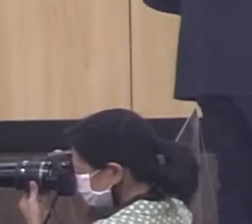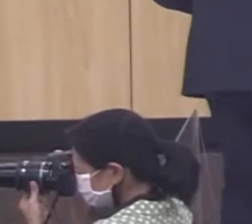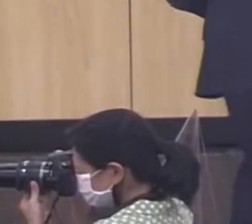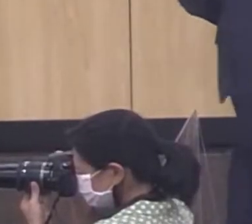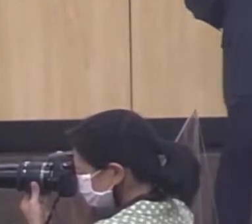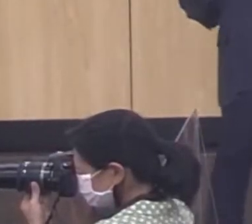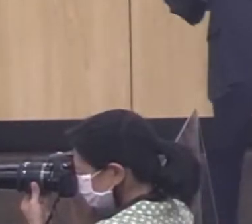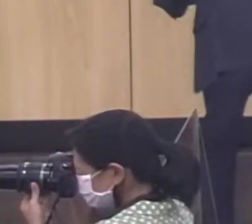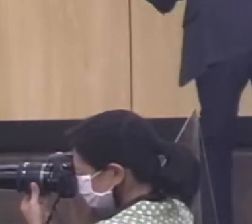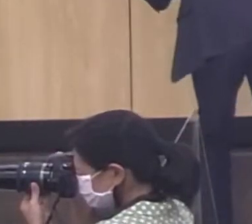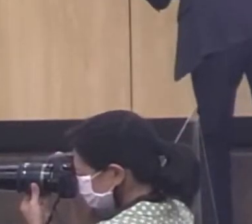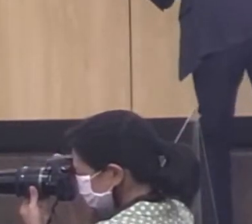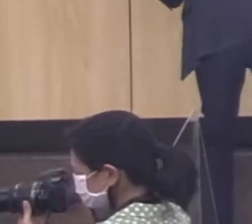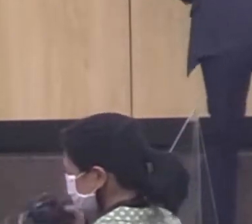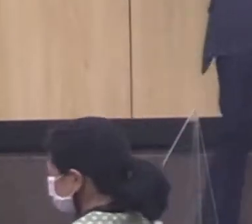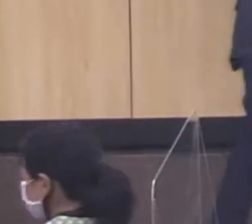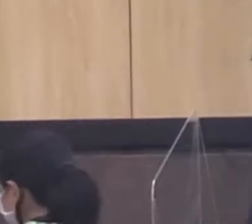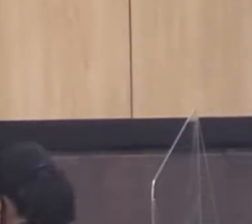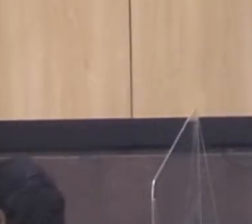E aí